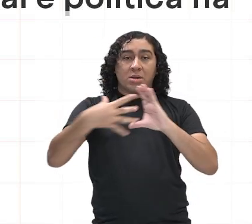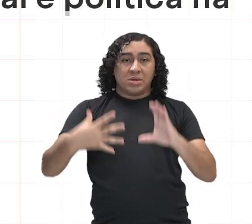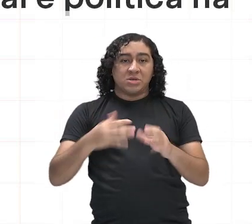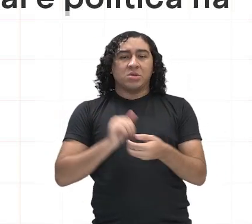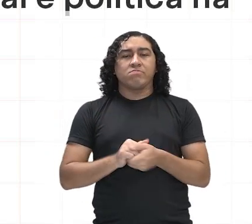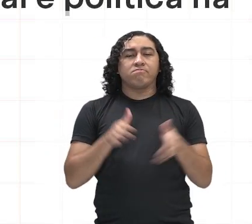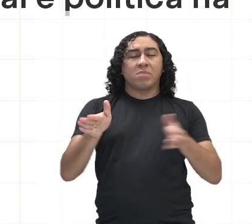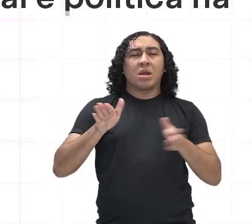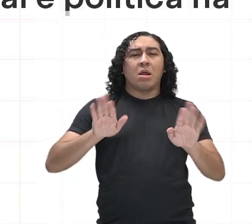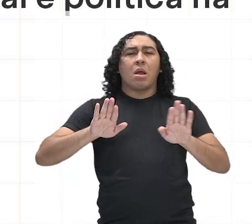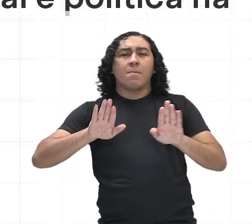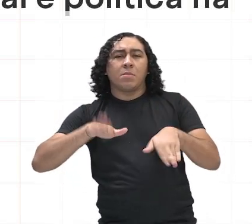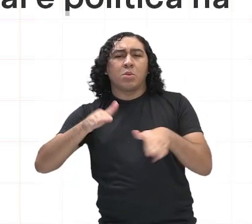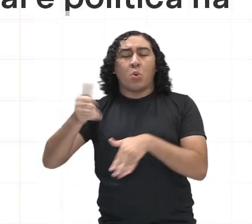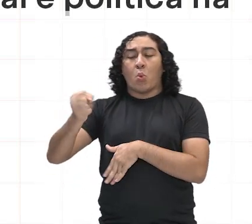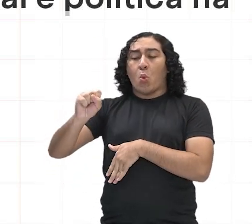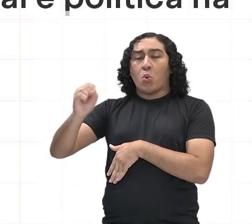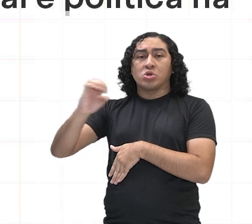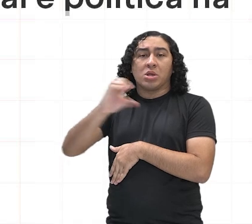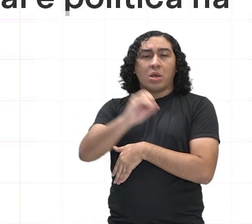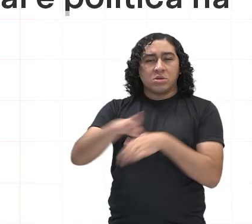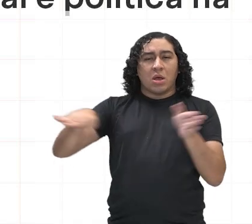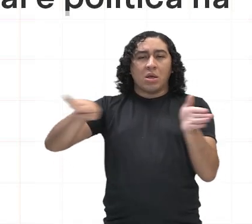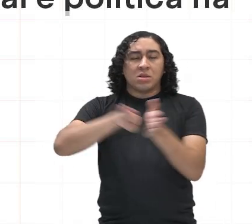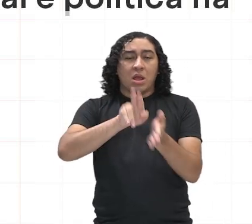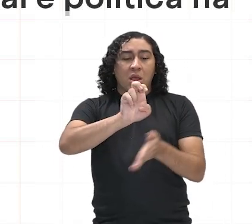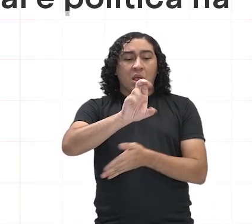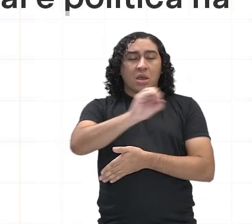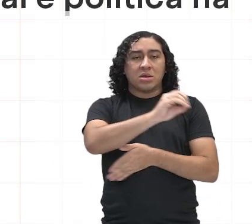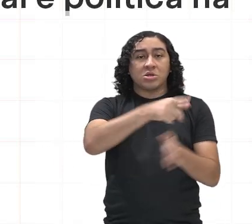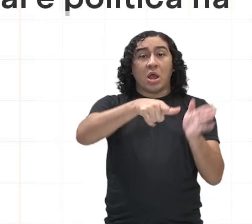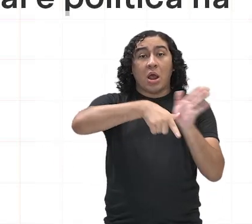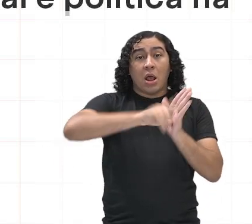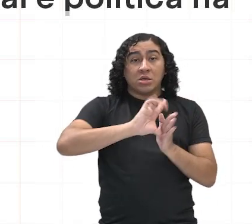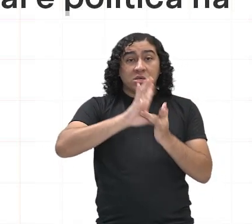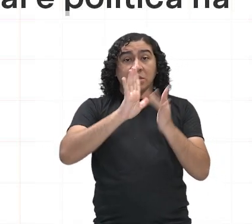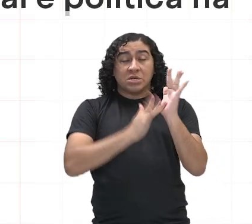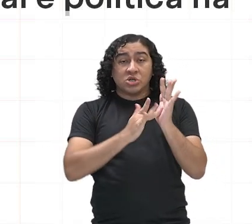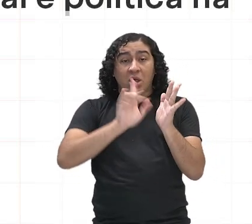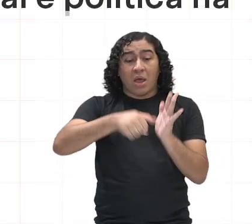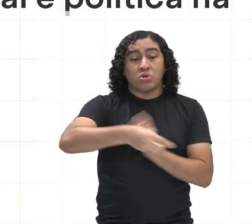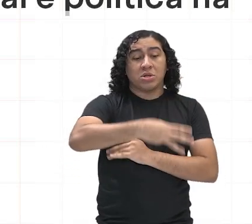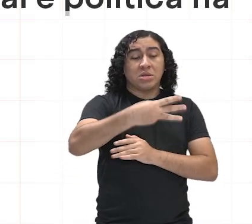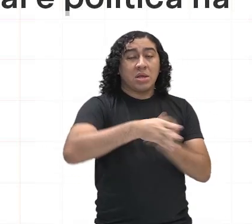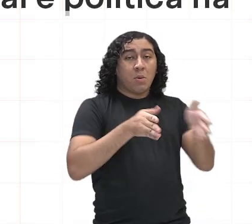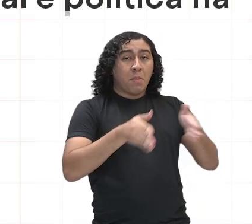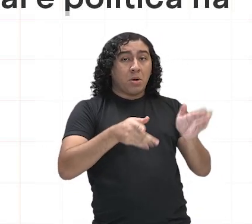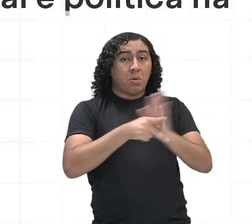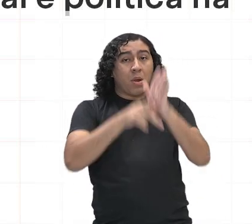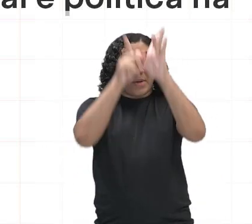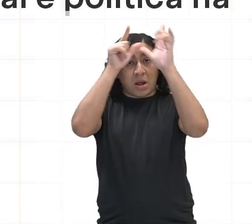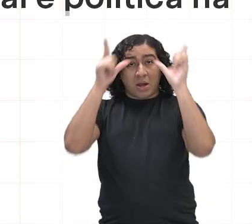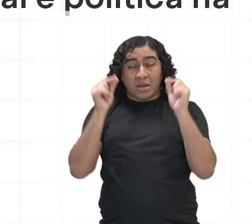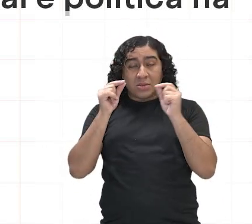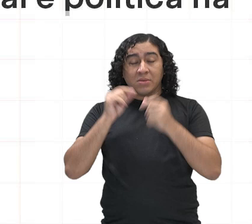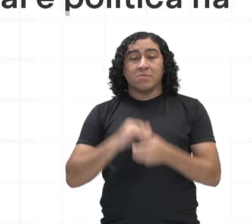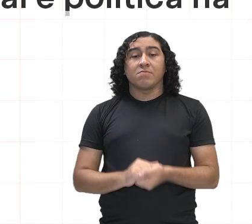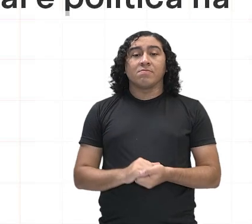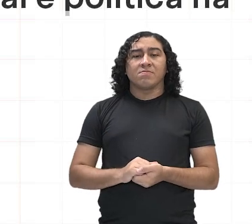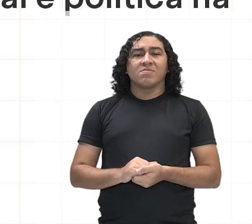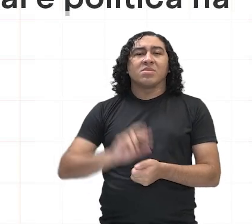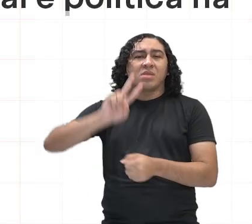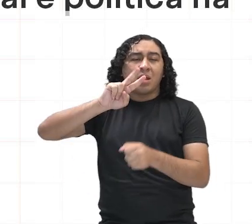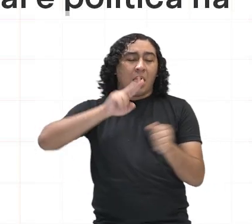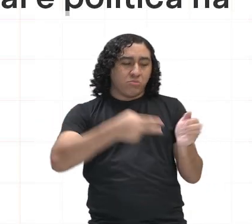800 e 500 a.C., corresponde ao terceiro período histórico da Grécia Antiga, logo após o período